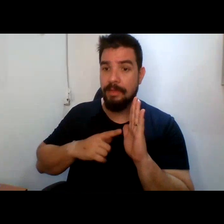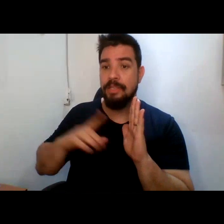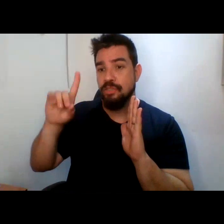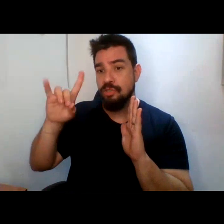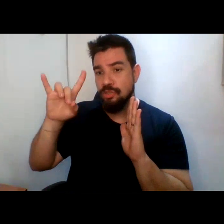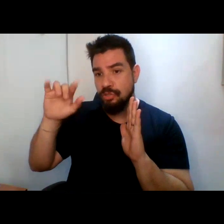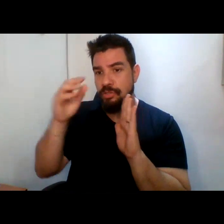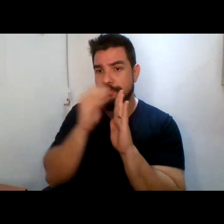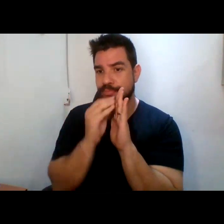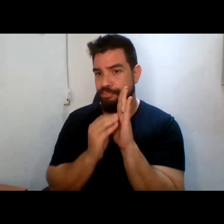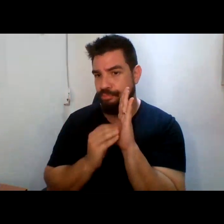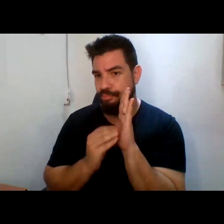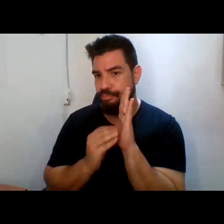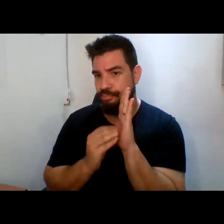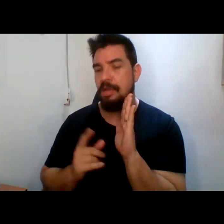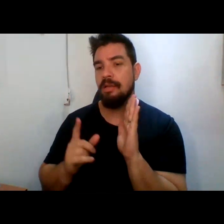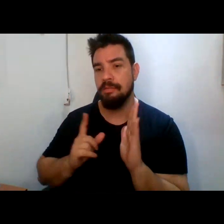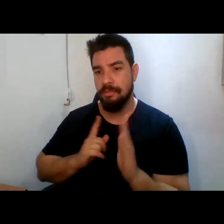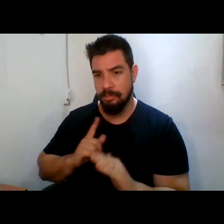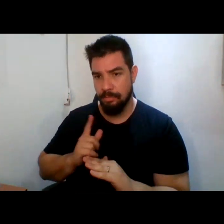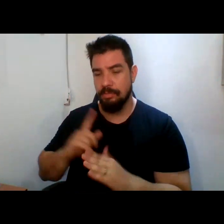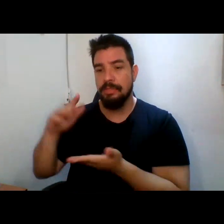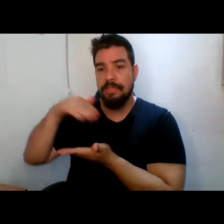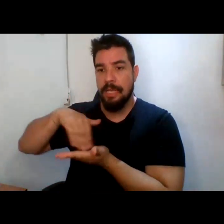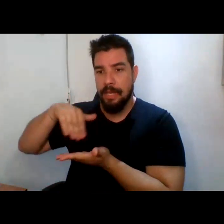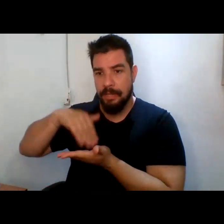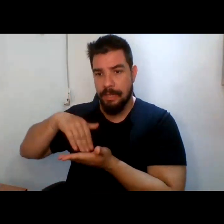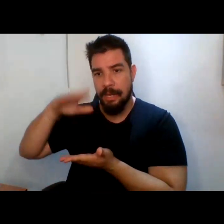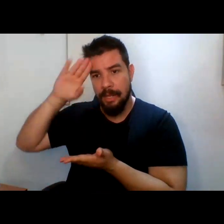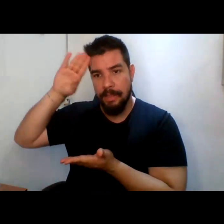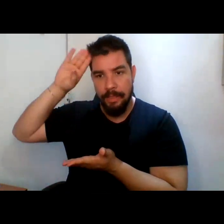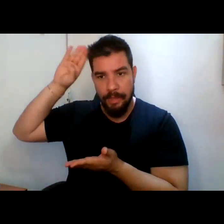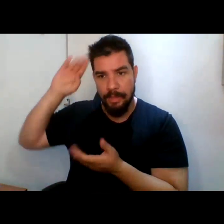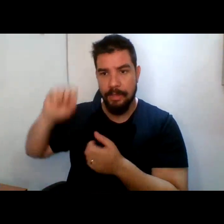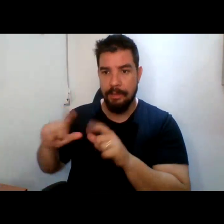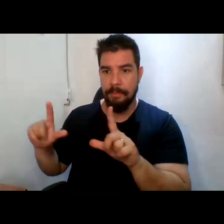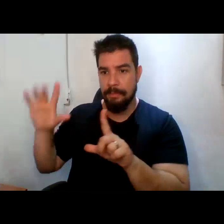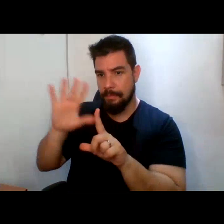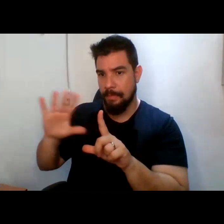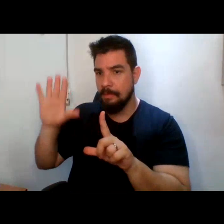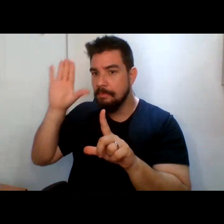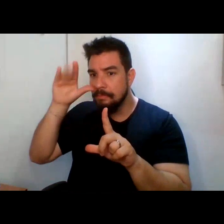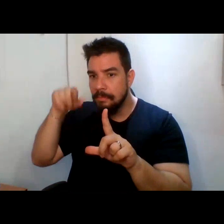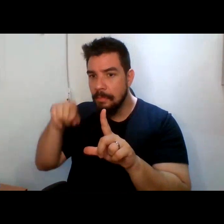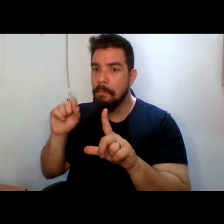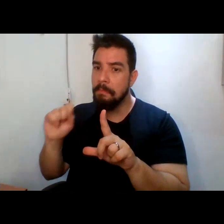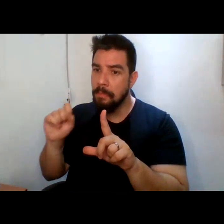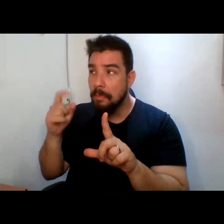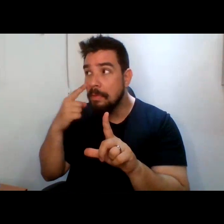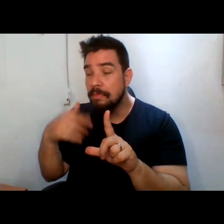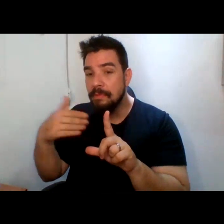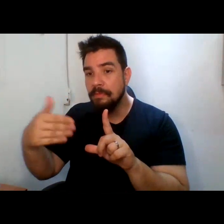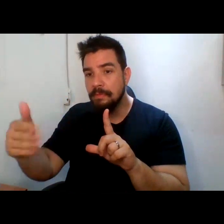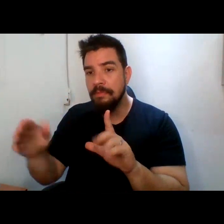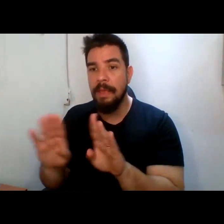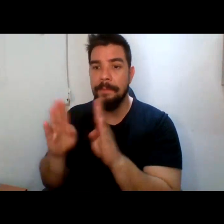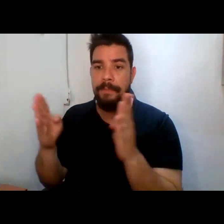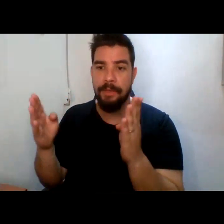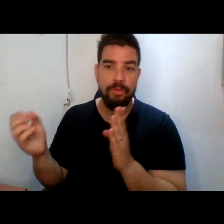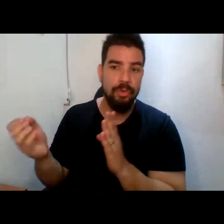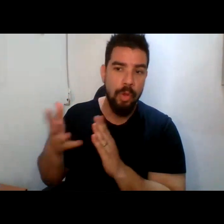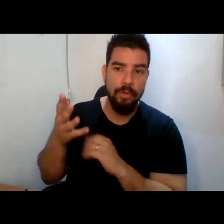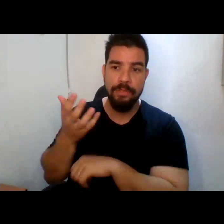está disponível lá na secretaria. Então, você tem pelo menos uma previsão, tá bom? De quando